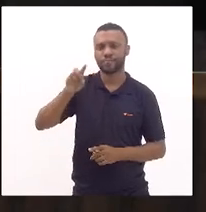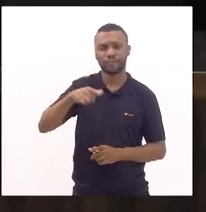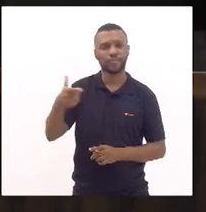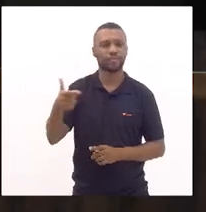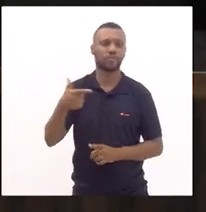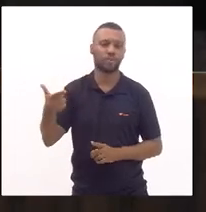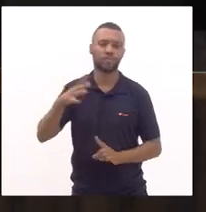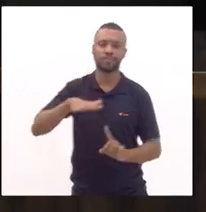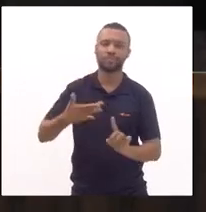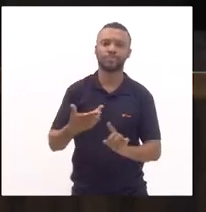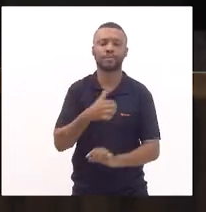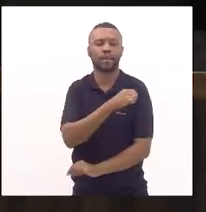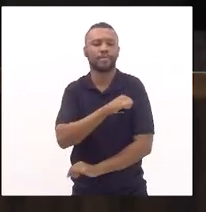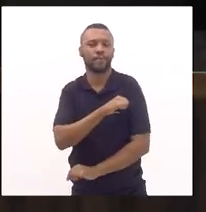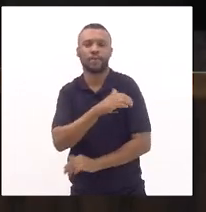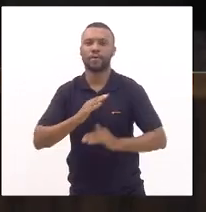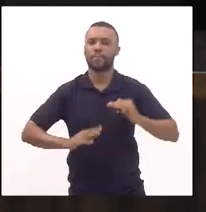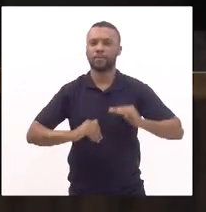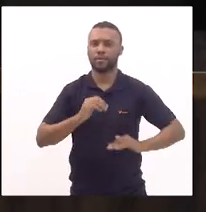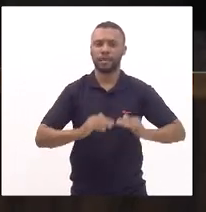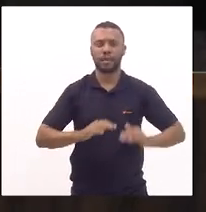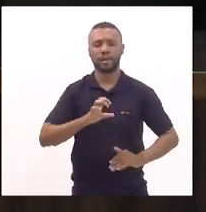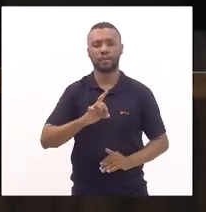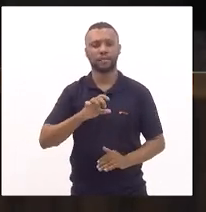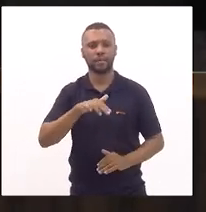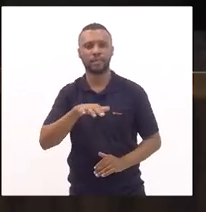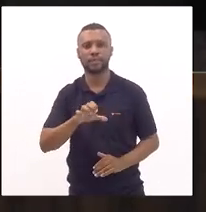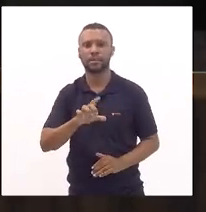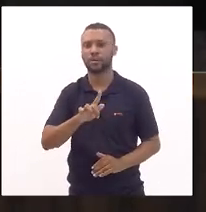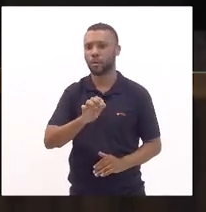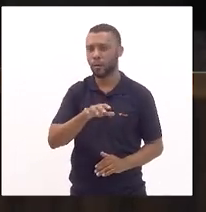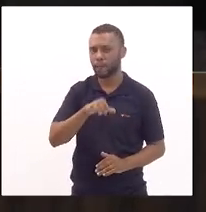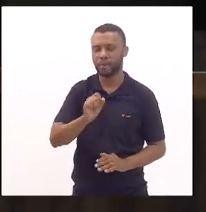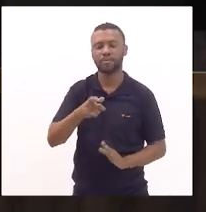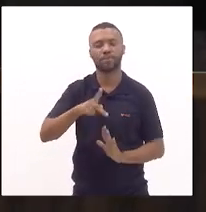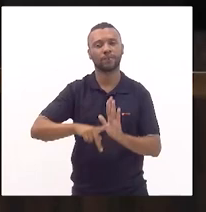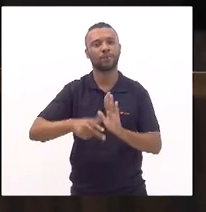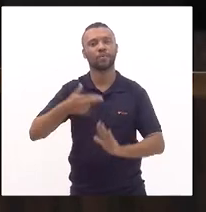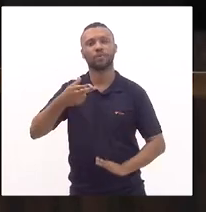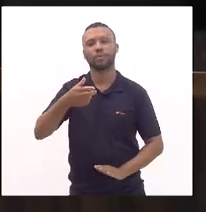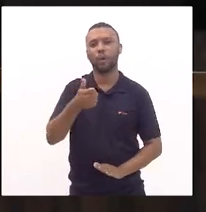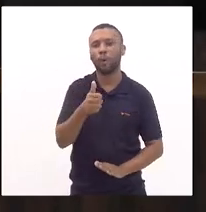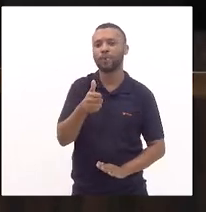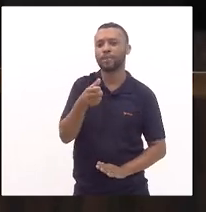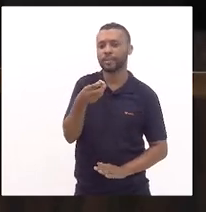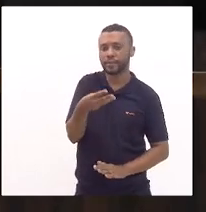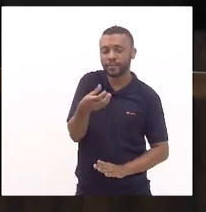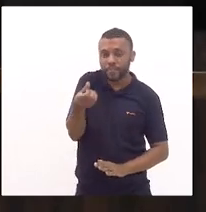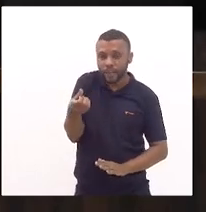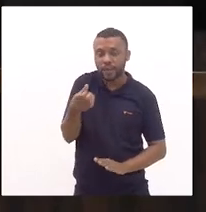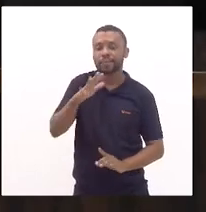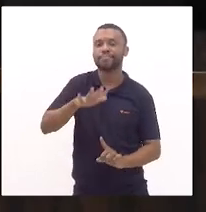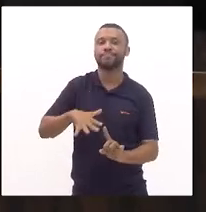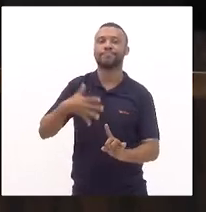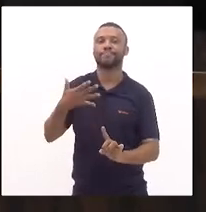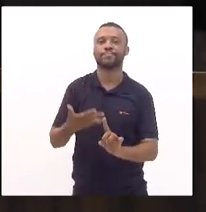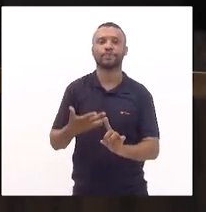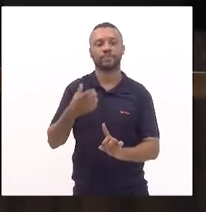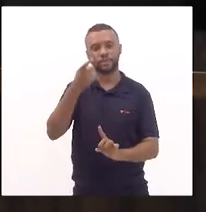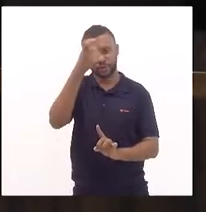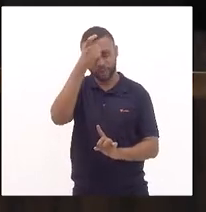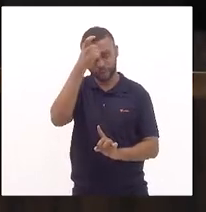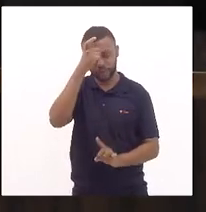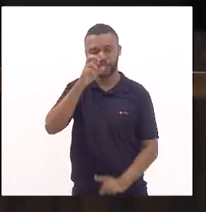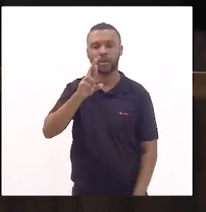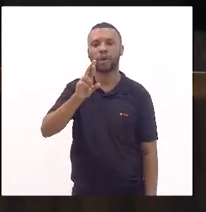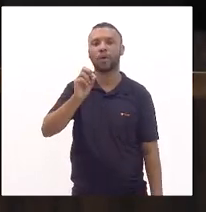enfermeira Lidiane Gomes Soares. Projeto de resolução 1236, concede o prêmio Dandara à senhora Rosane